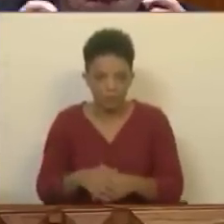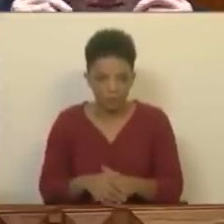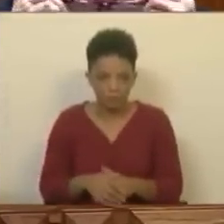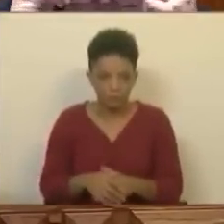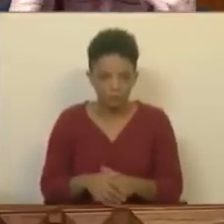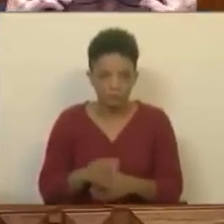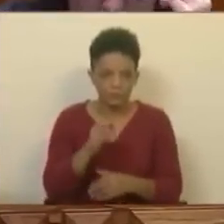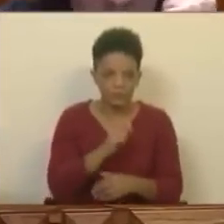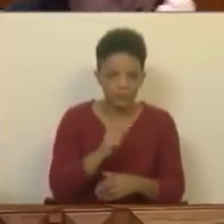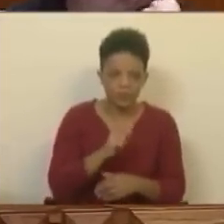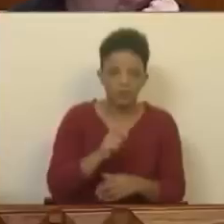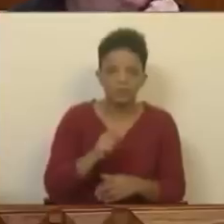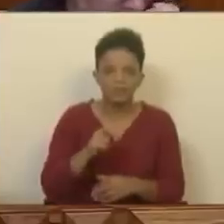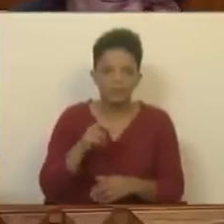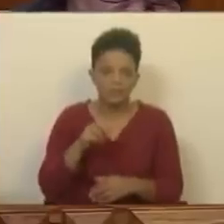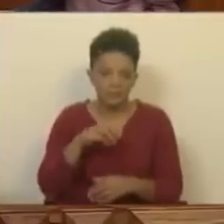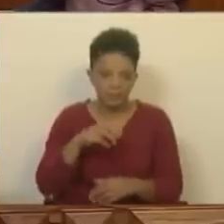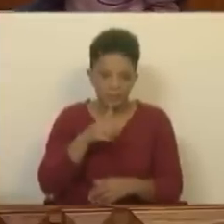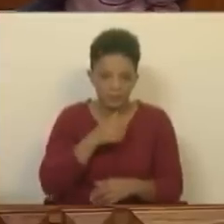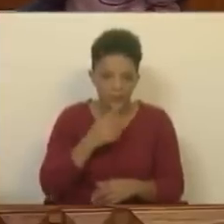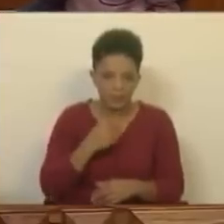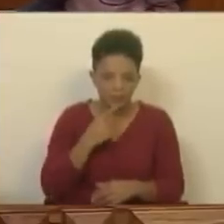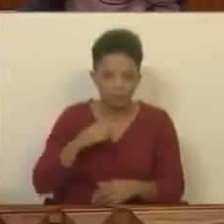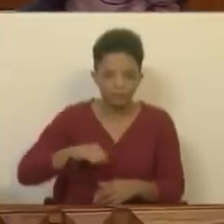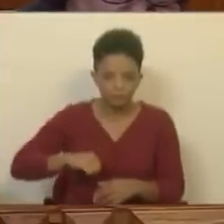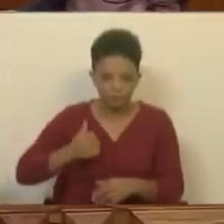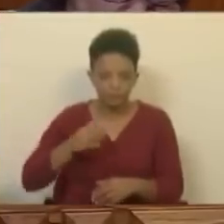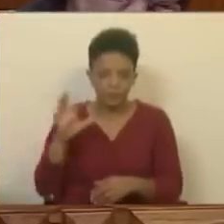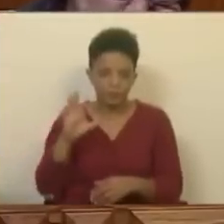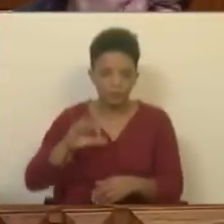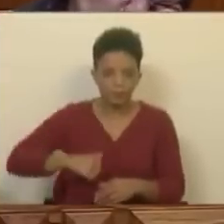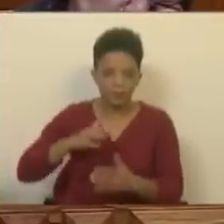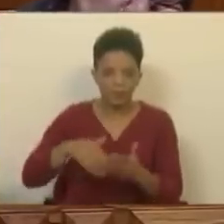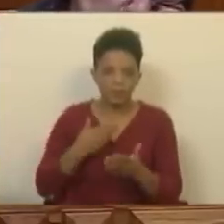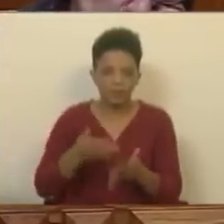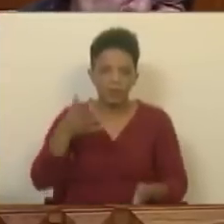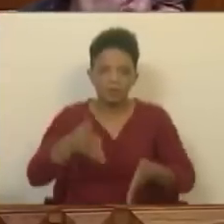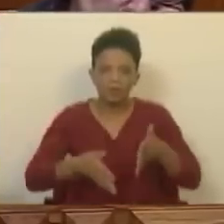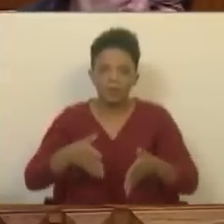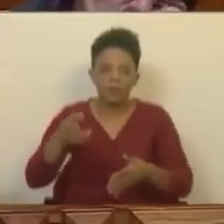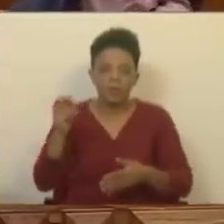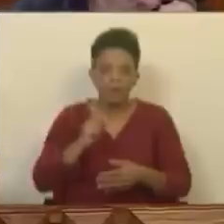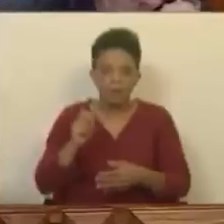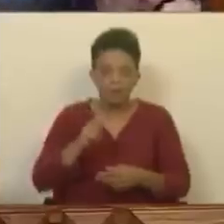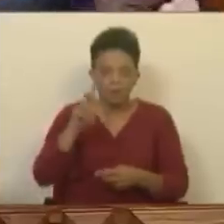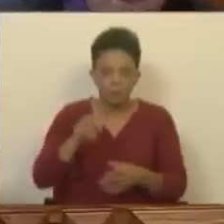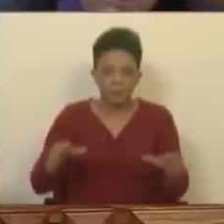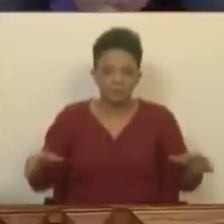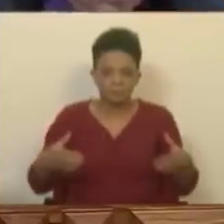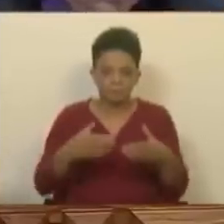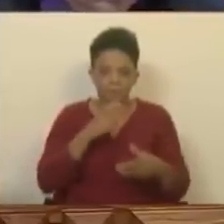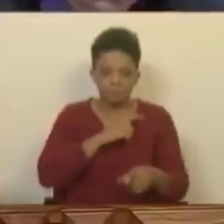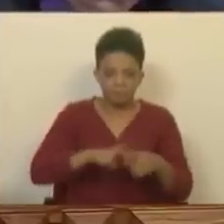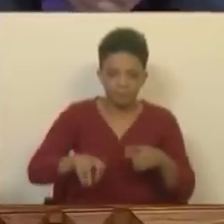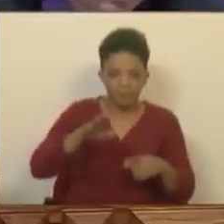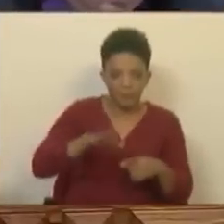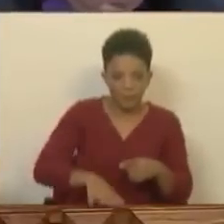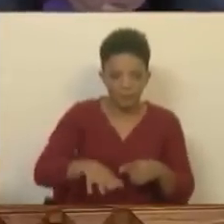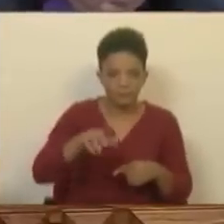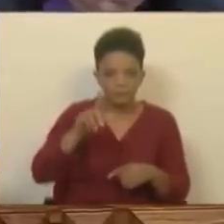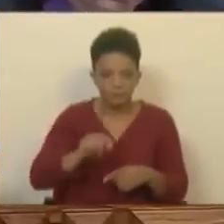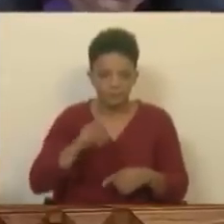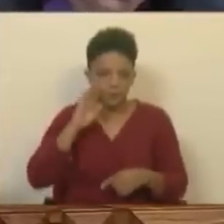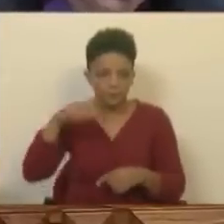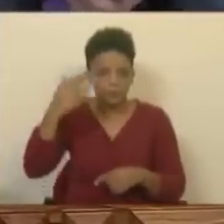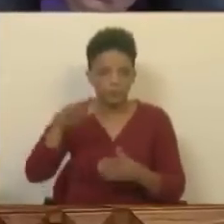sim nos Venezuela a produção de hidrogénio verde para alimentar a indústria ensinos para alimentar a comunidade energética em cima e também